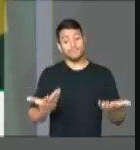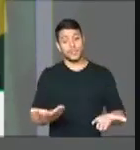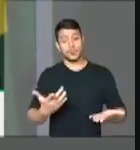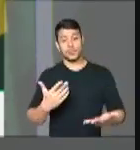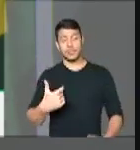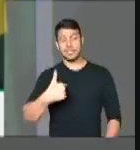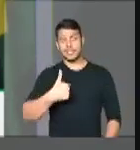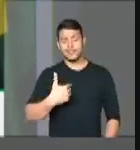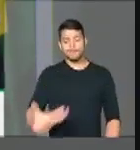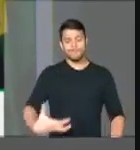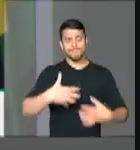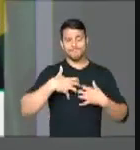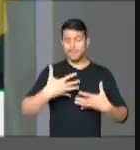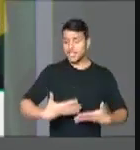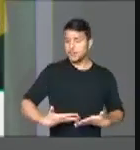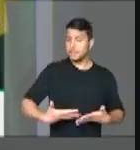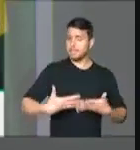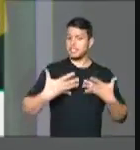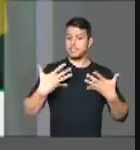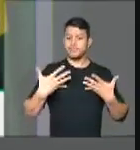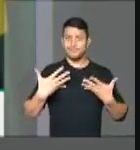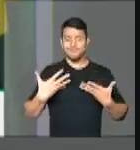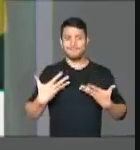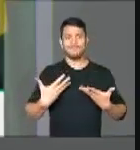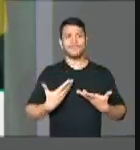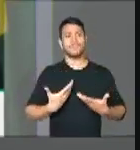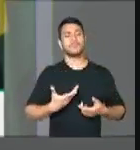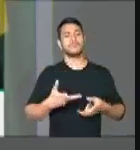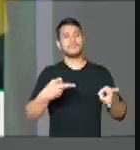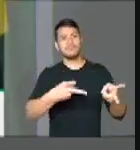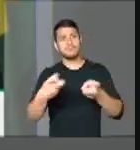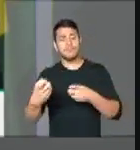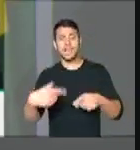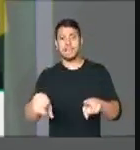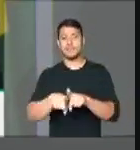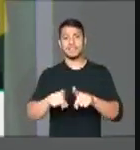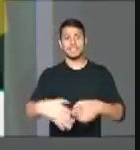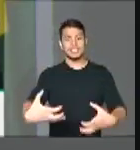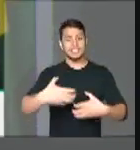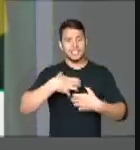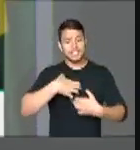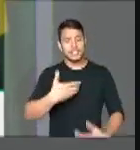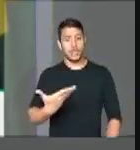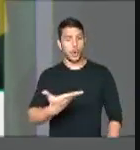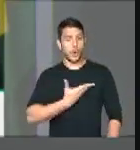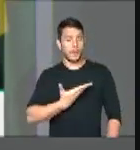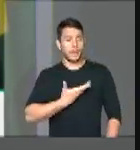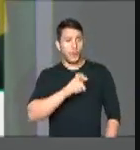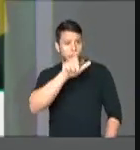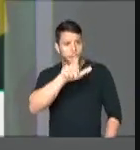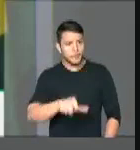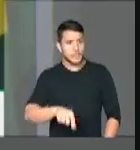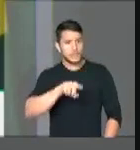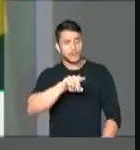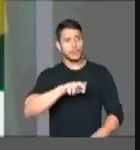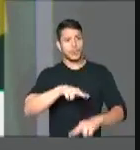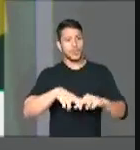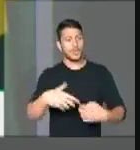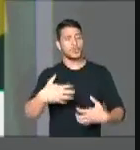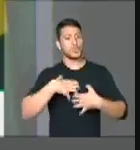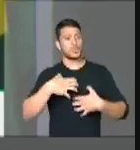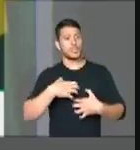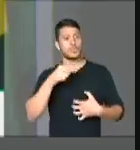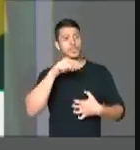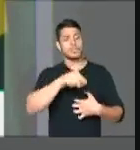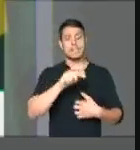então a minha admiração, que era uma admiração apenas pelo atleta, passou a ser também uma admiração pela pessoa, porque a sua reação e a